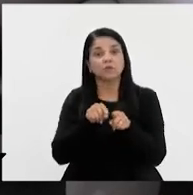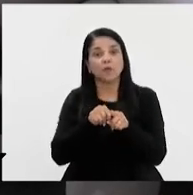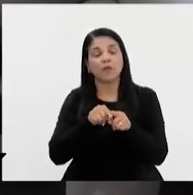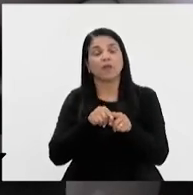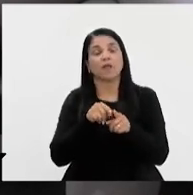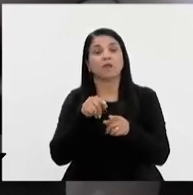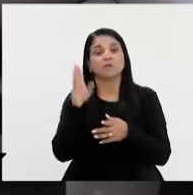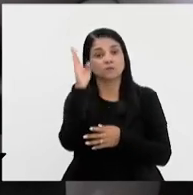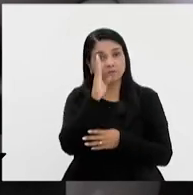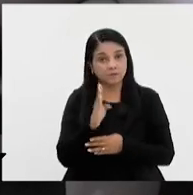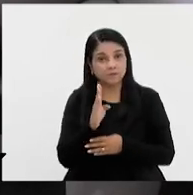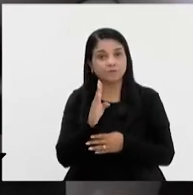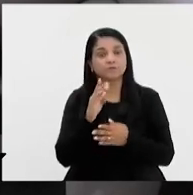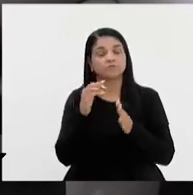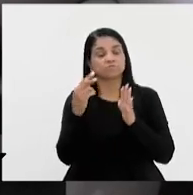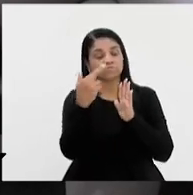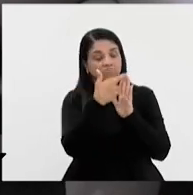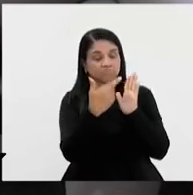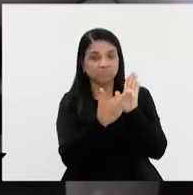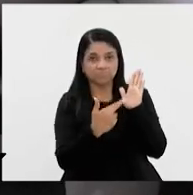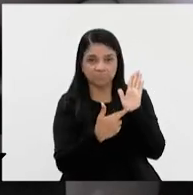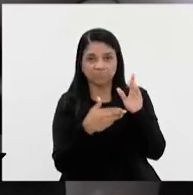a esses critérios. Então,